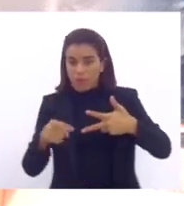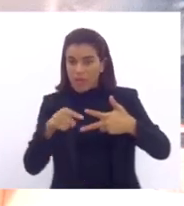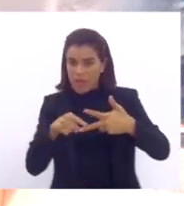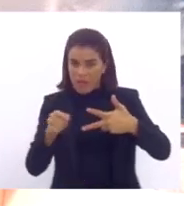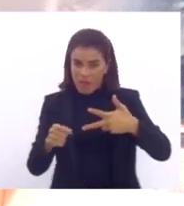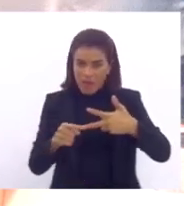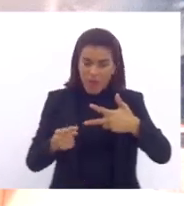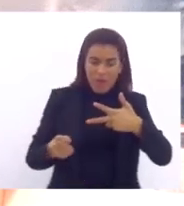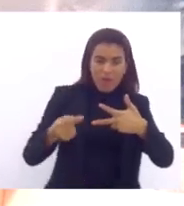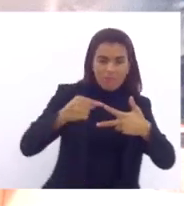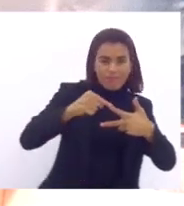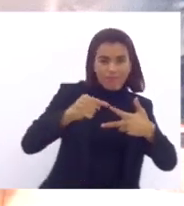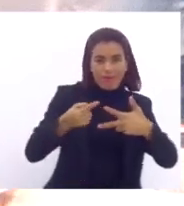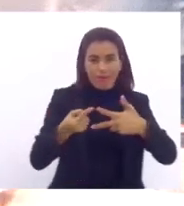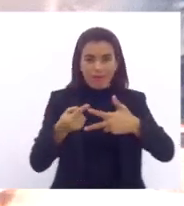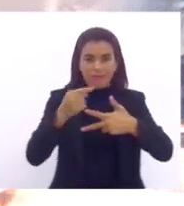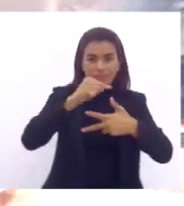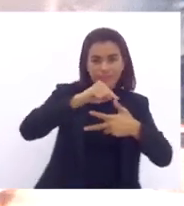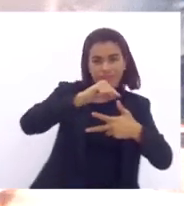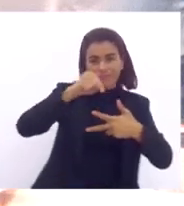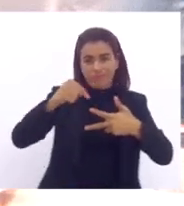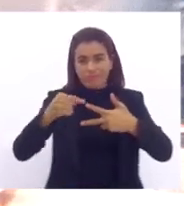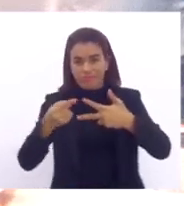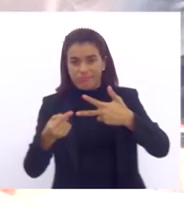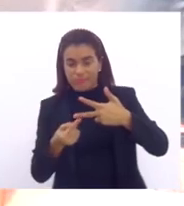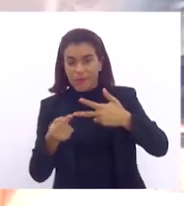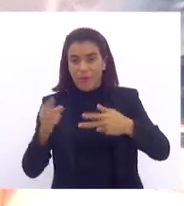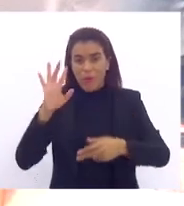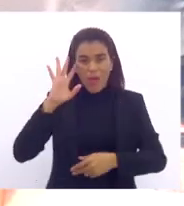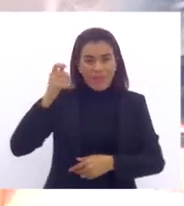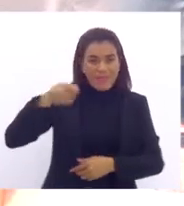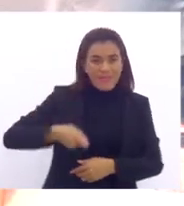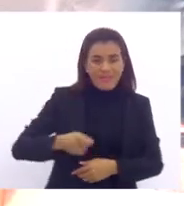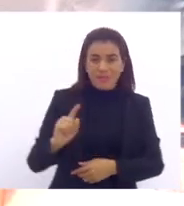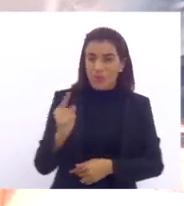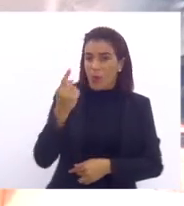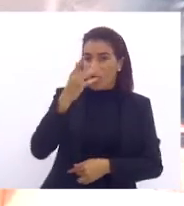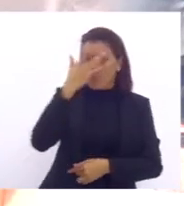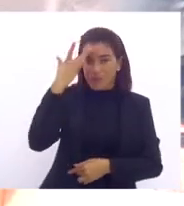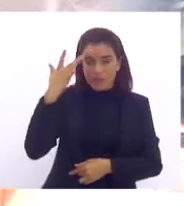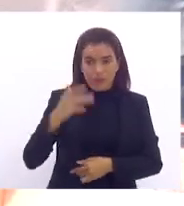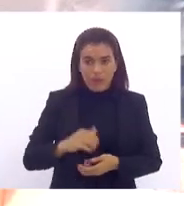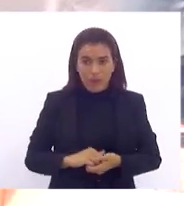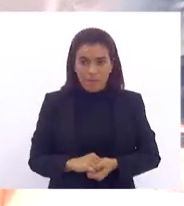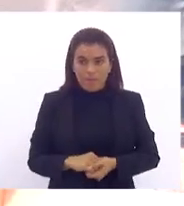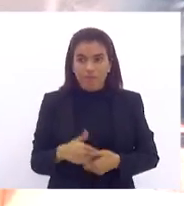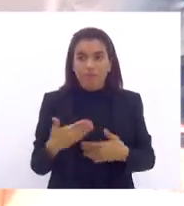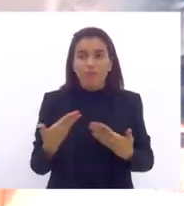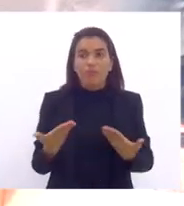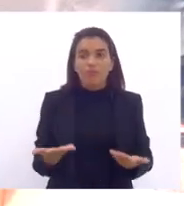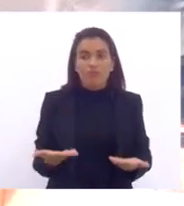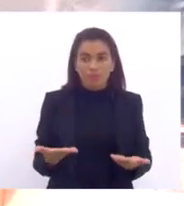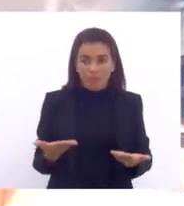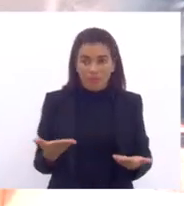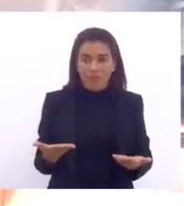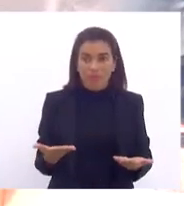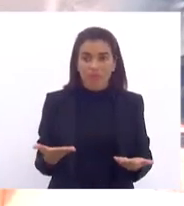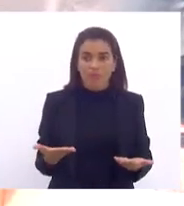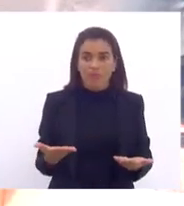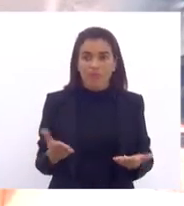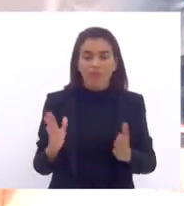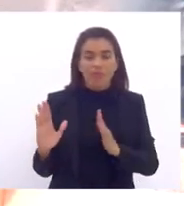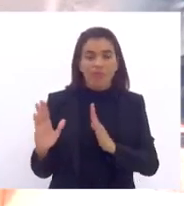outro Especialmente quando se ocorre por decisões monocráticas e para encerrar o último ponto antes de passar para três pequenas